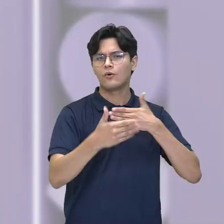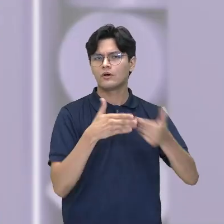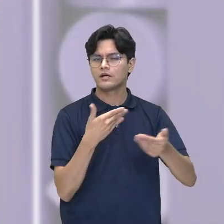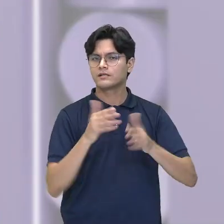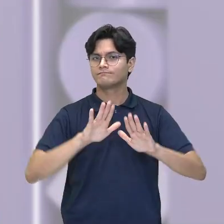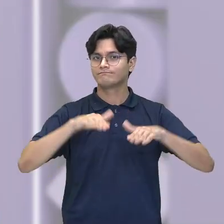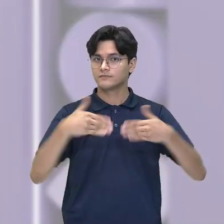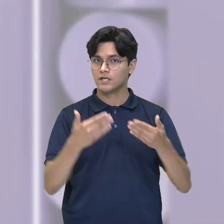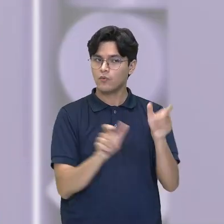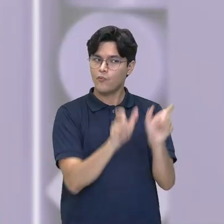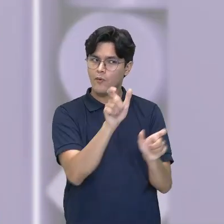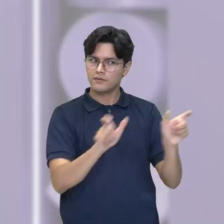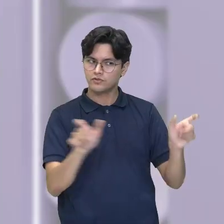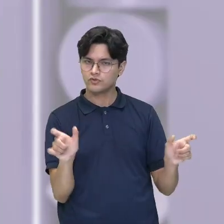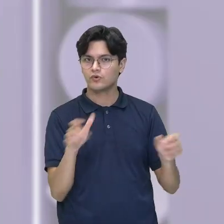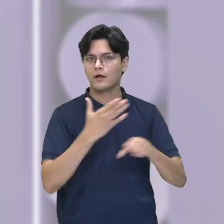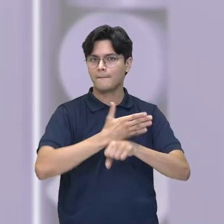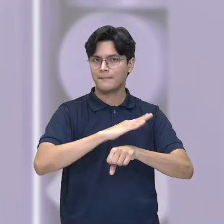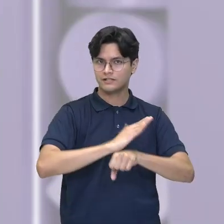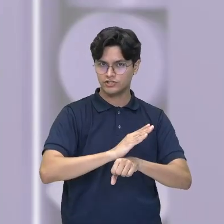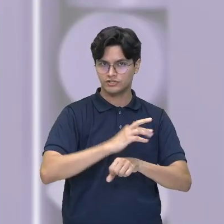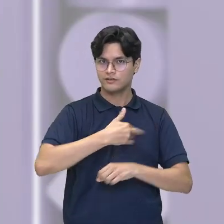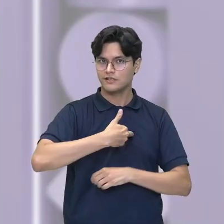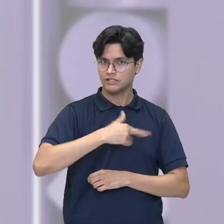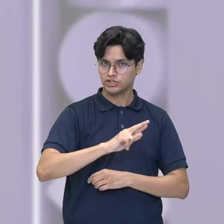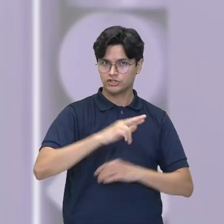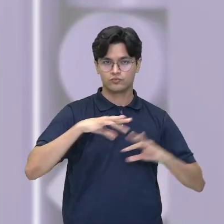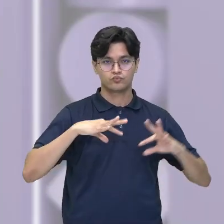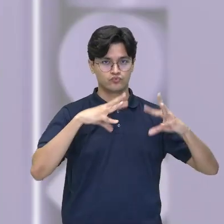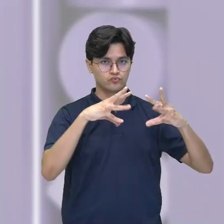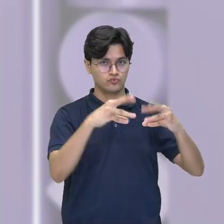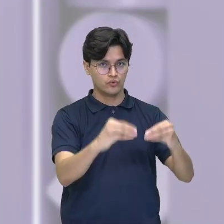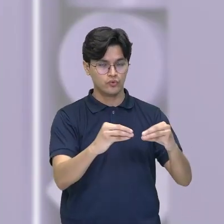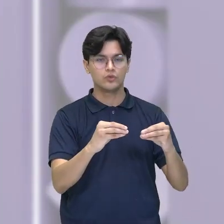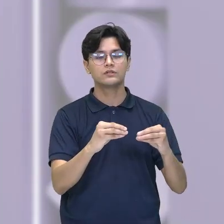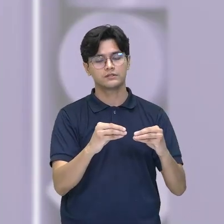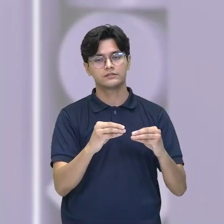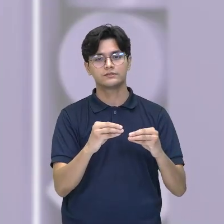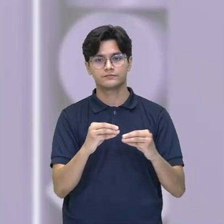pessoa que pratica religião, e aqui eu quero